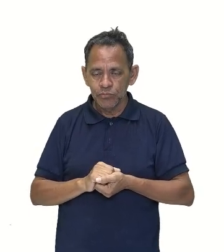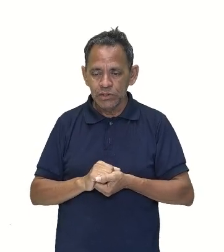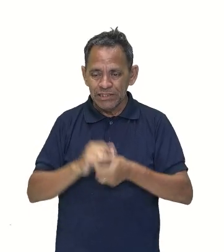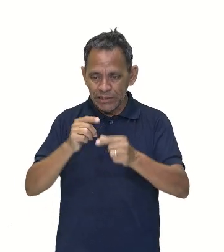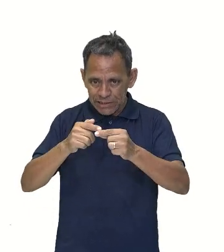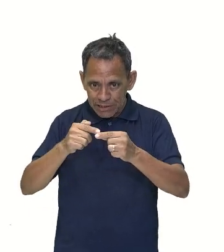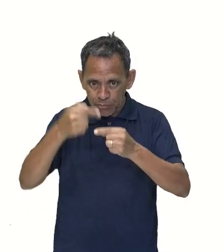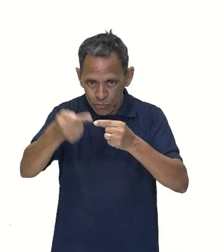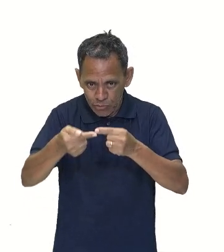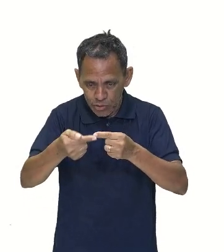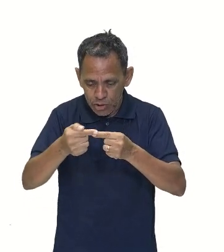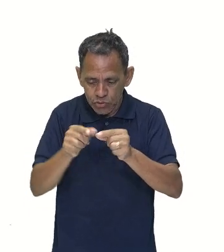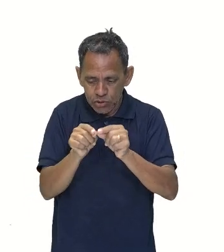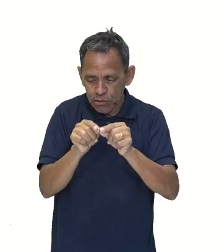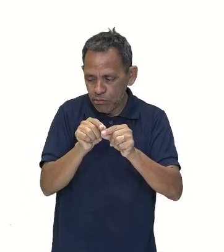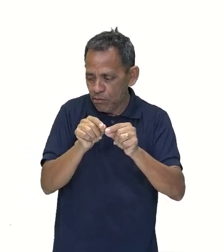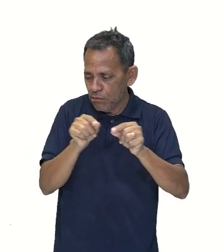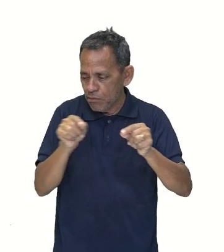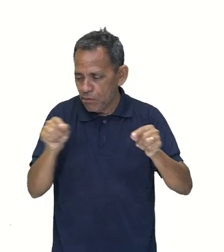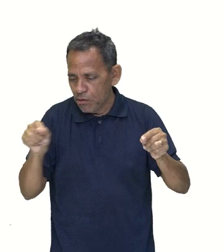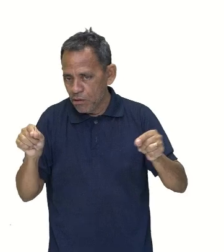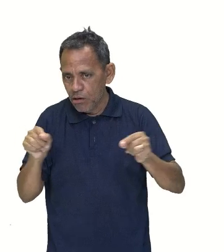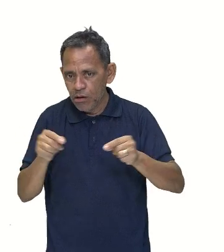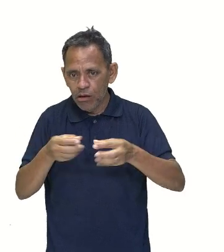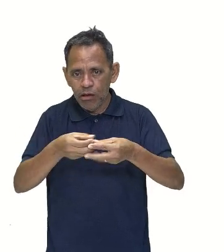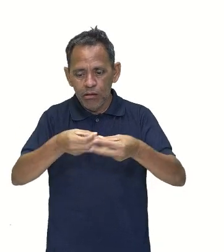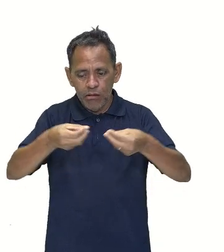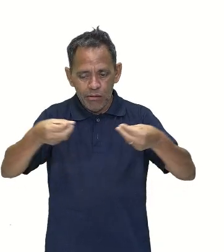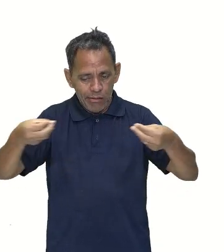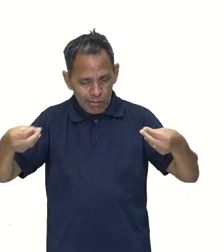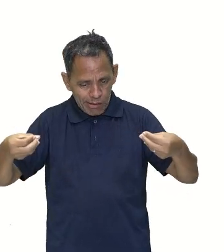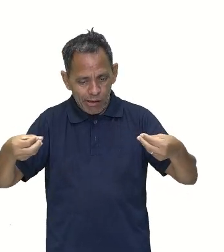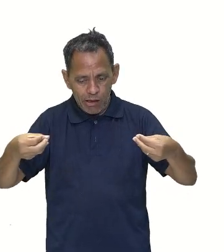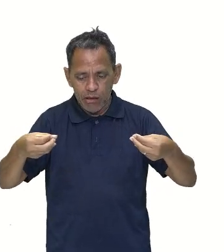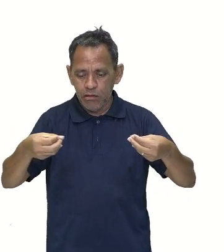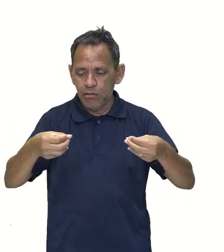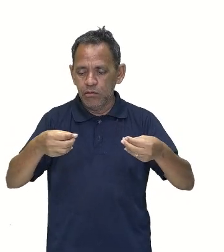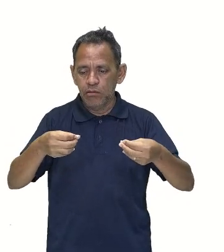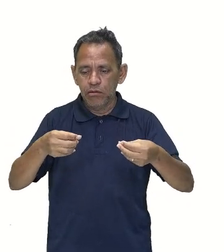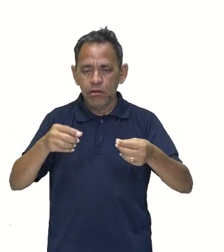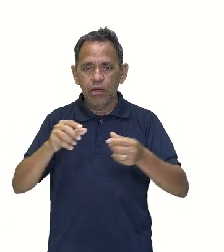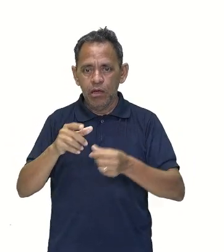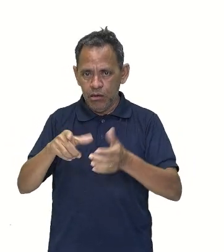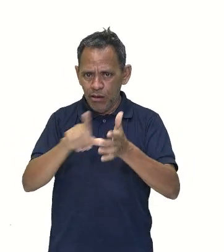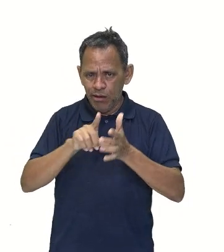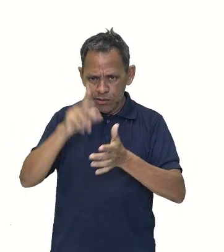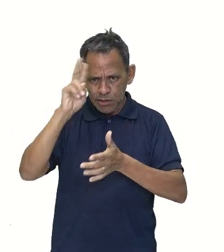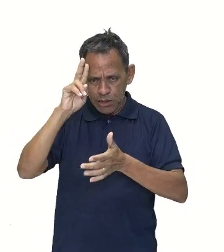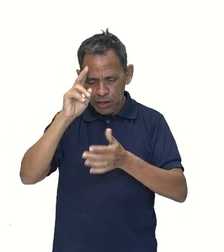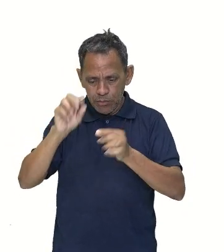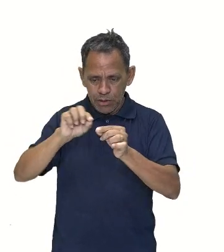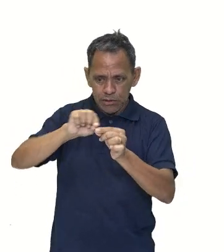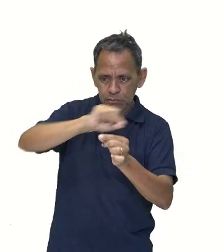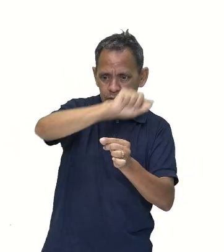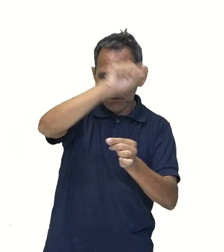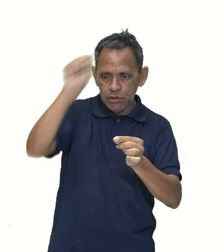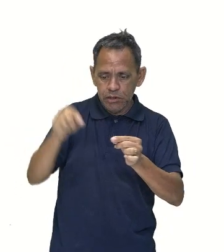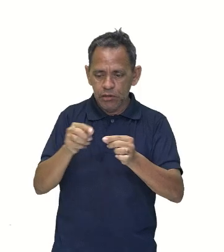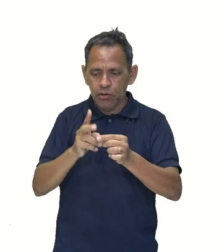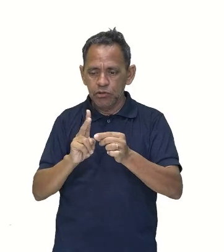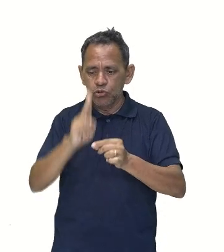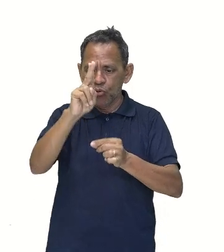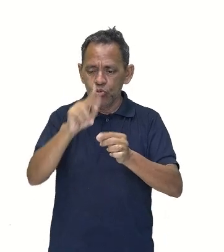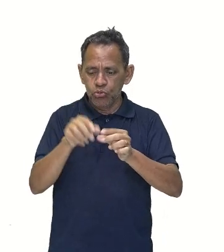você estica essa corda, você abre essa corda. O que você vai ter aqui? Uma reta, né?